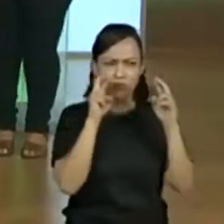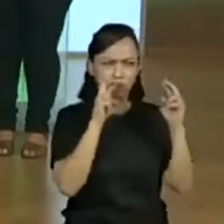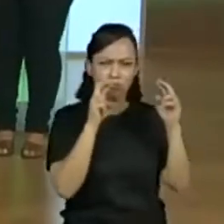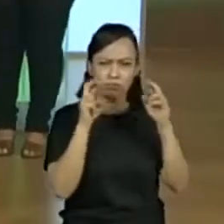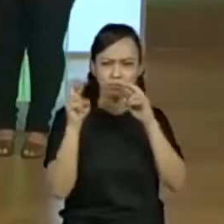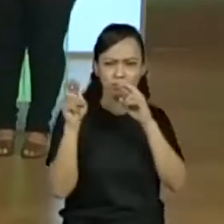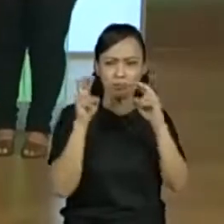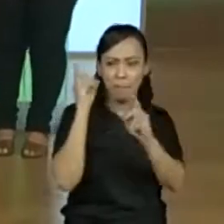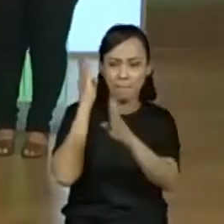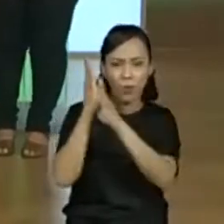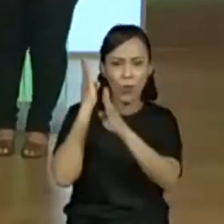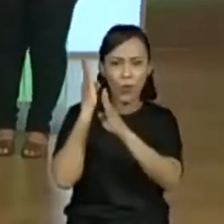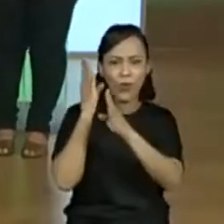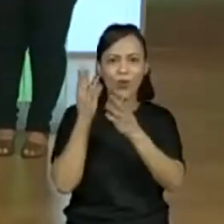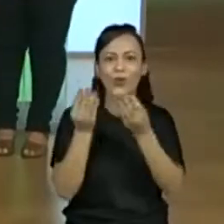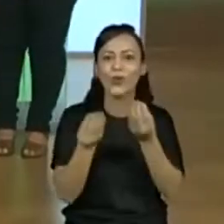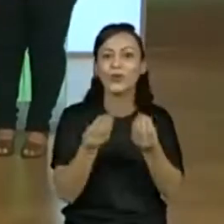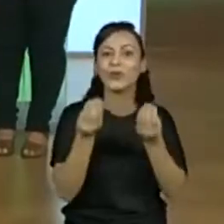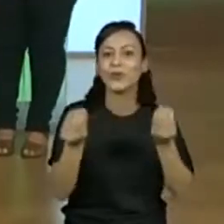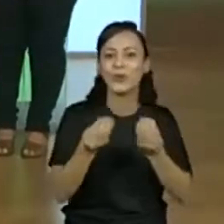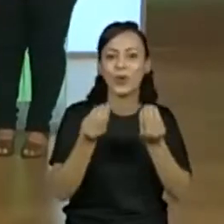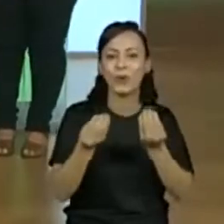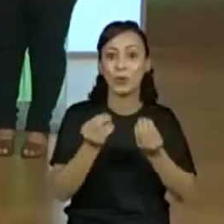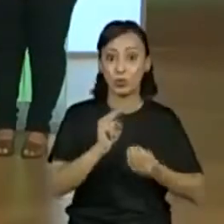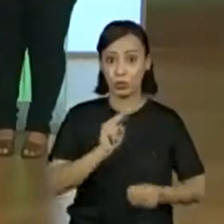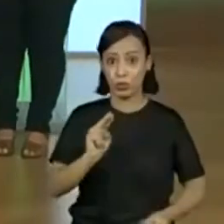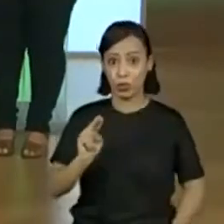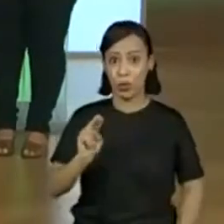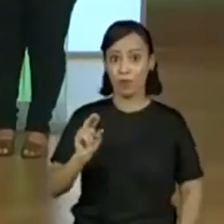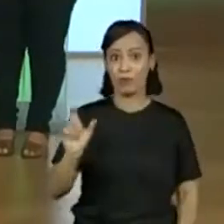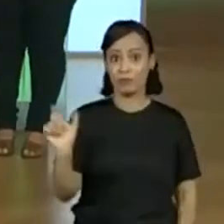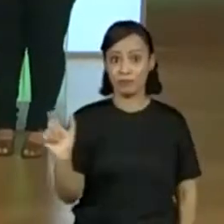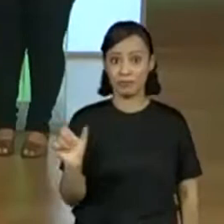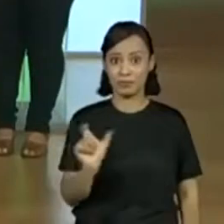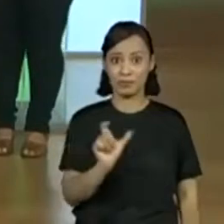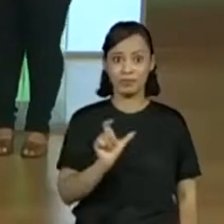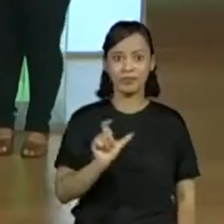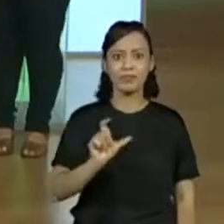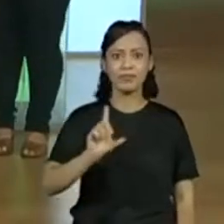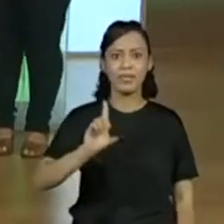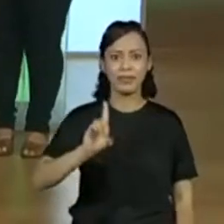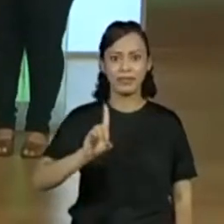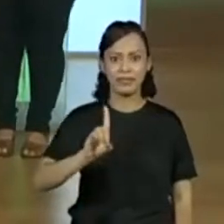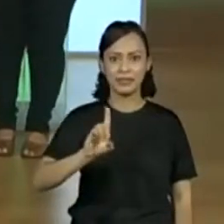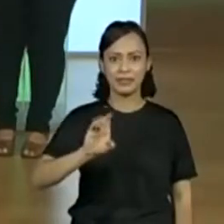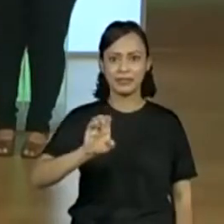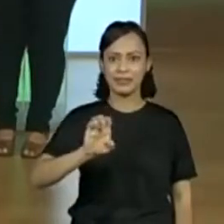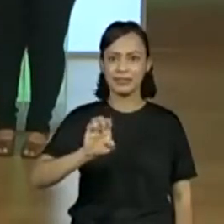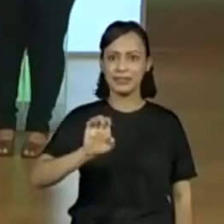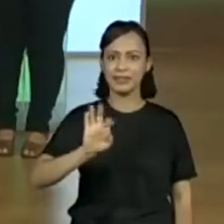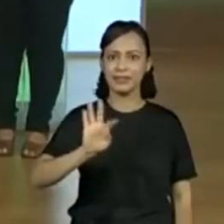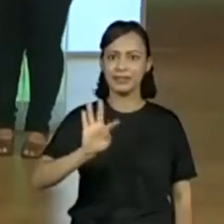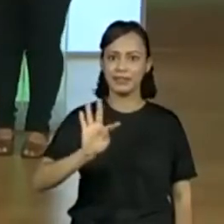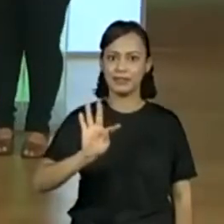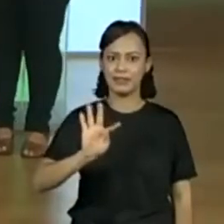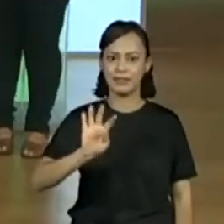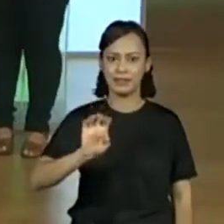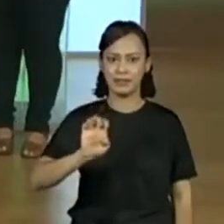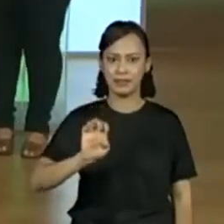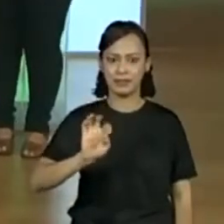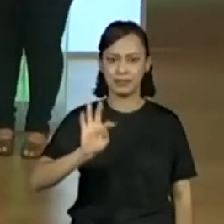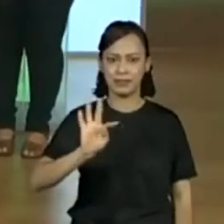detetive detetive detetive Será que tem alguma coisa que ajuda a gente